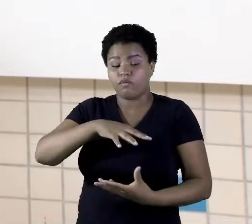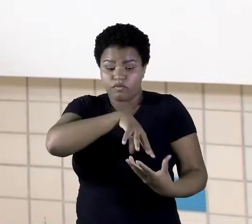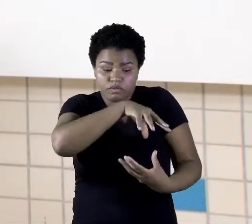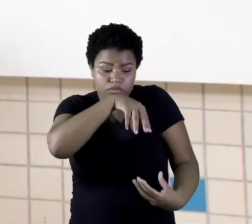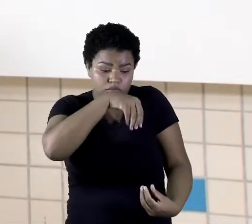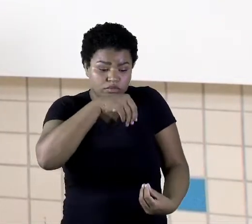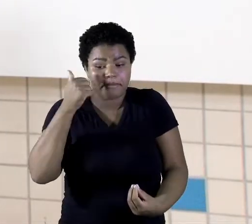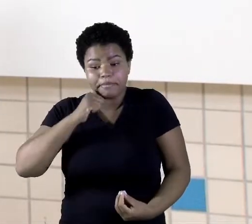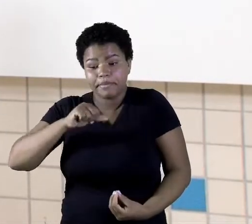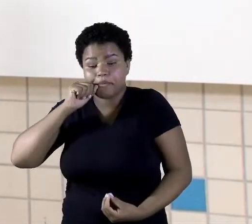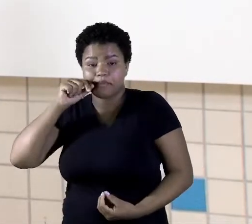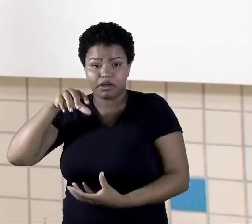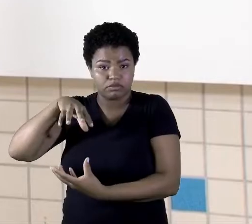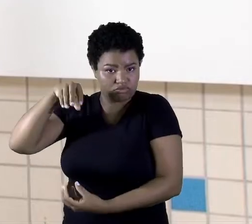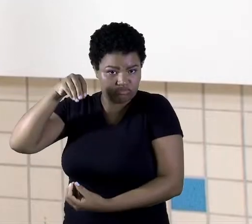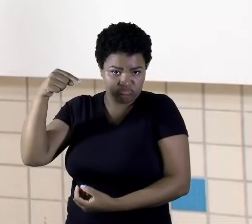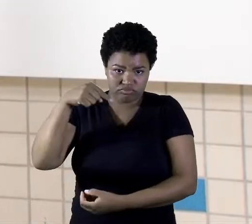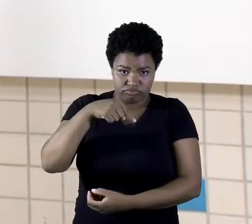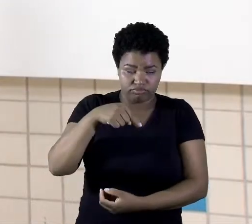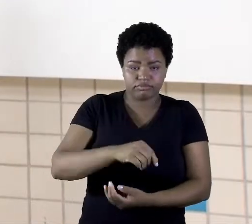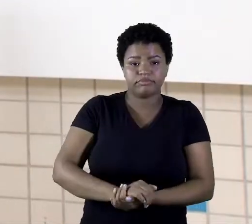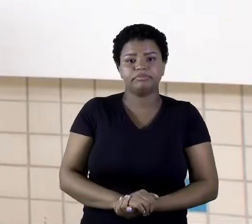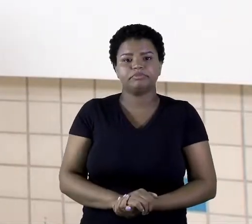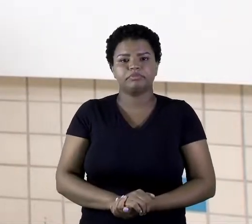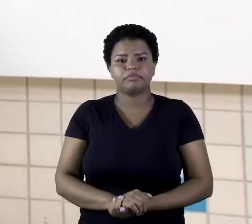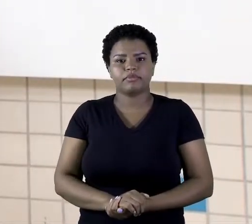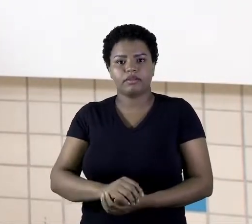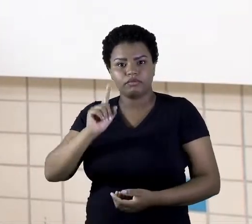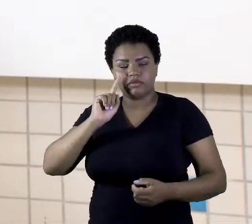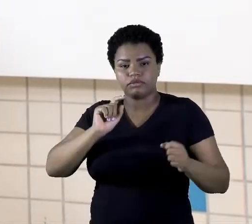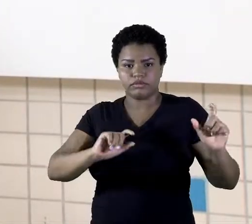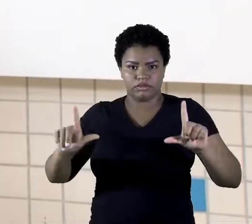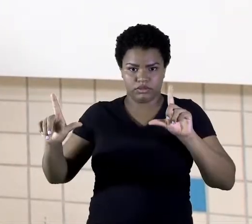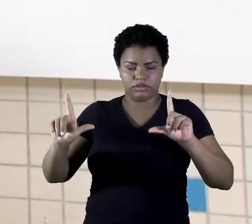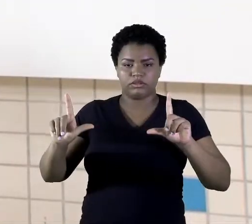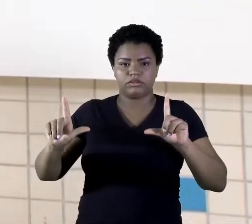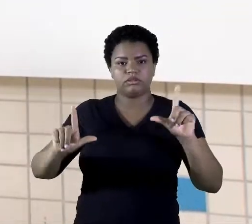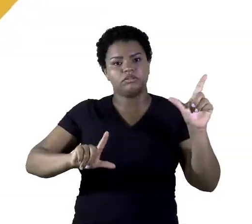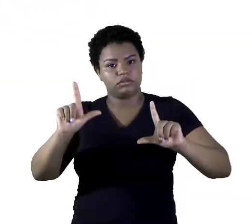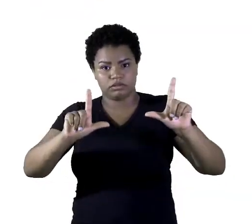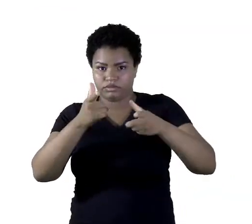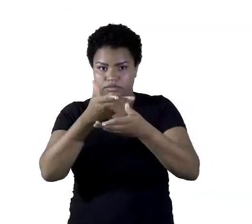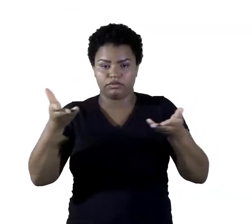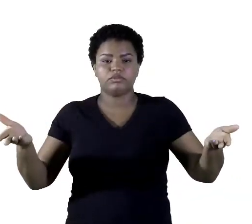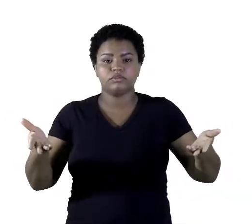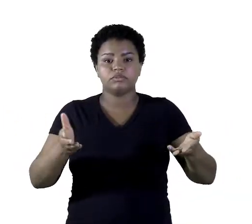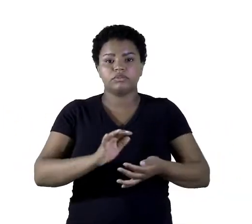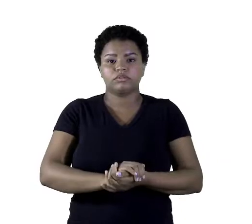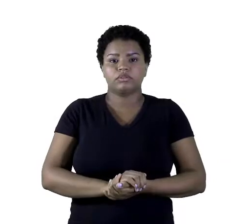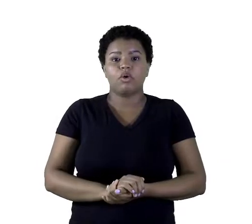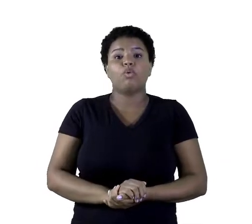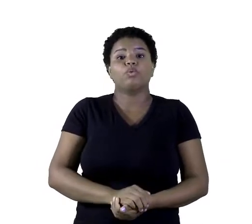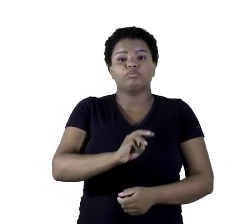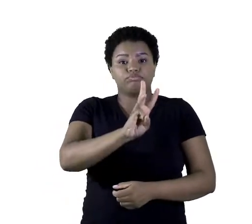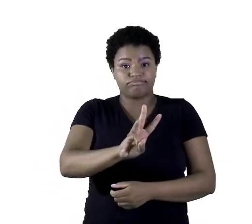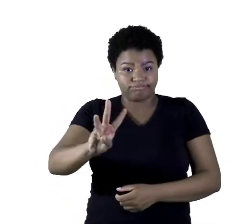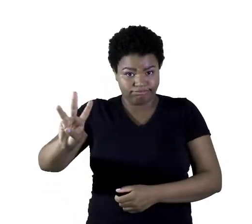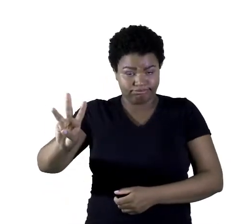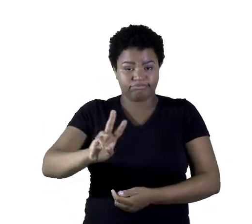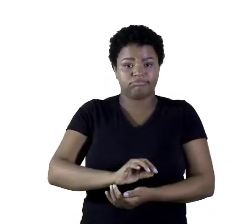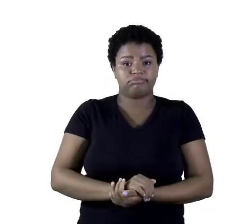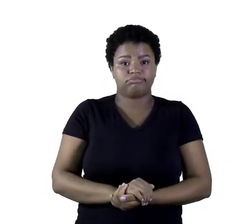não trabalha mais no mar, hein, mamãe? Aí ela fala: porque o mar perdeu a graça para